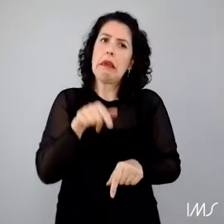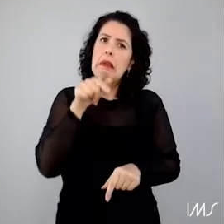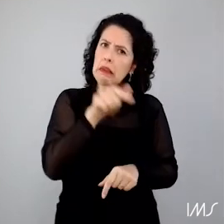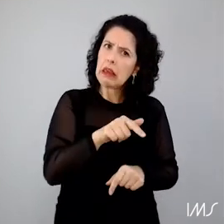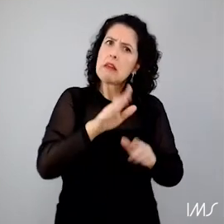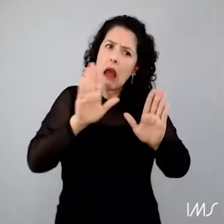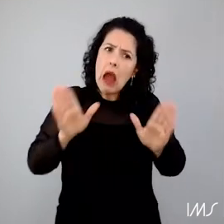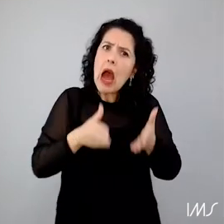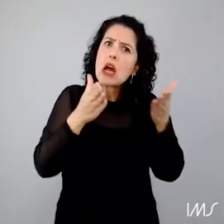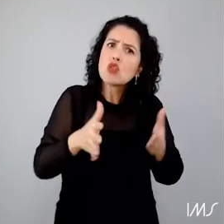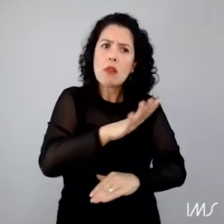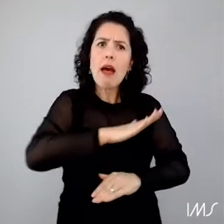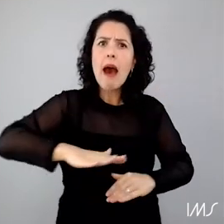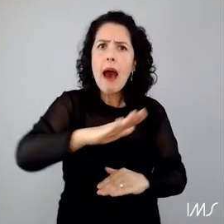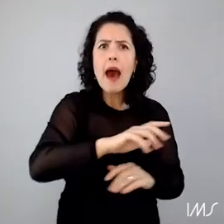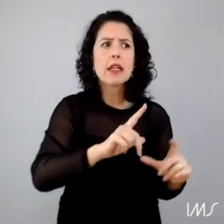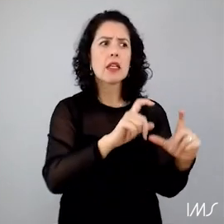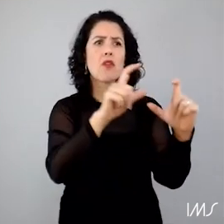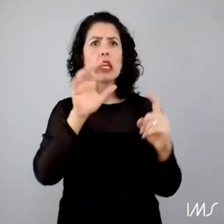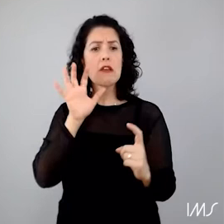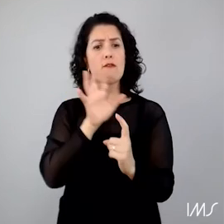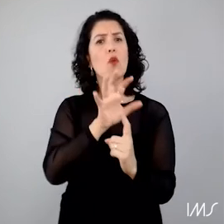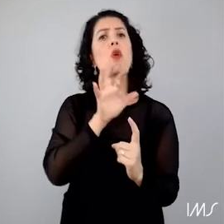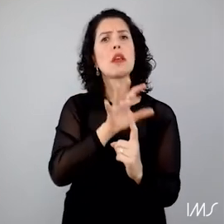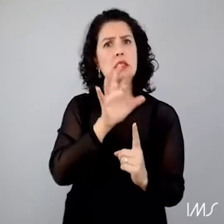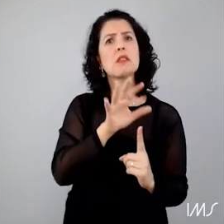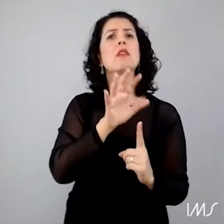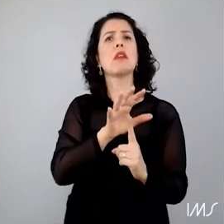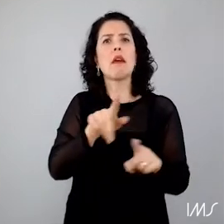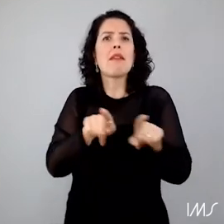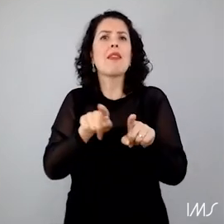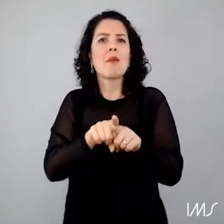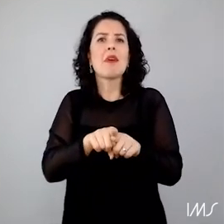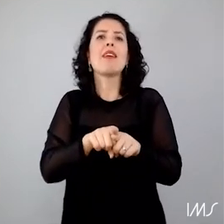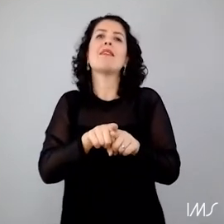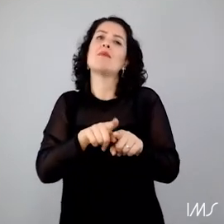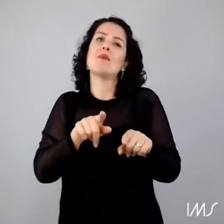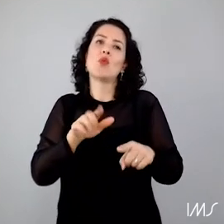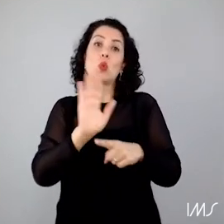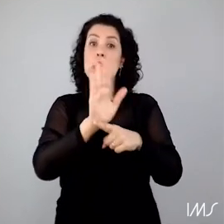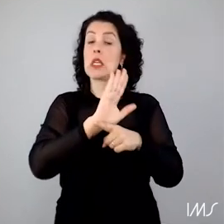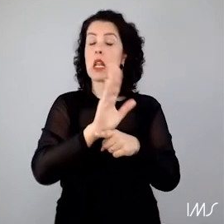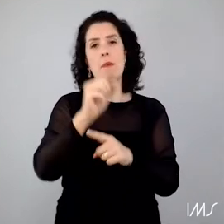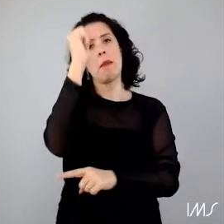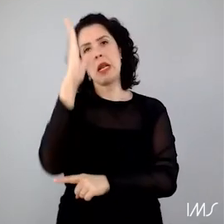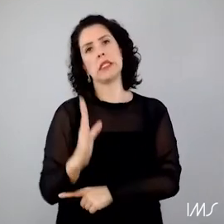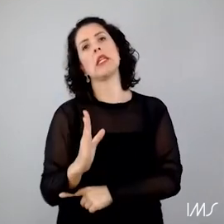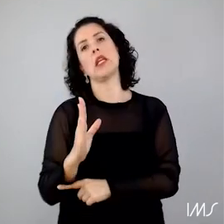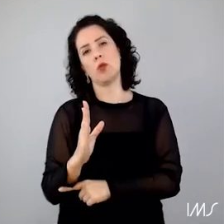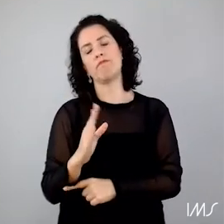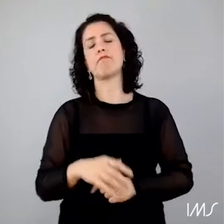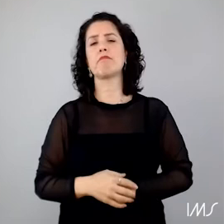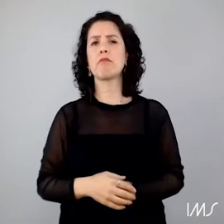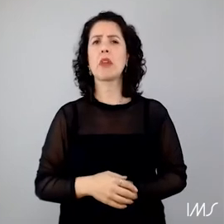contribuição efetiva para a fotografia brasileira, que tem um papel importante para o cinema brasileiro. E